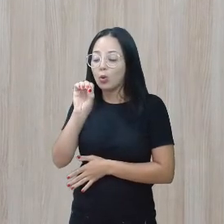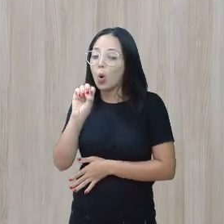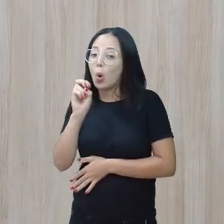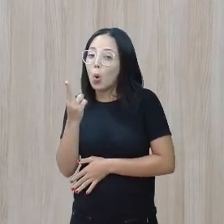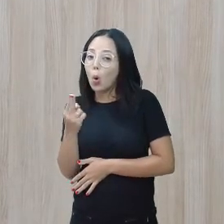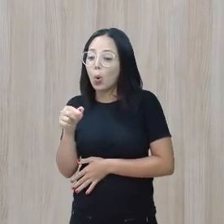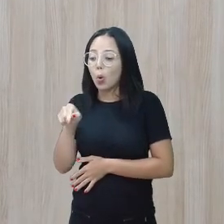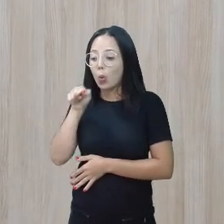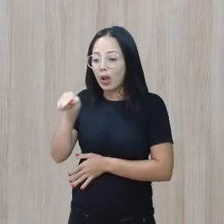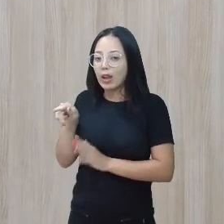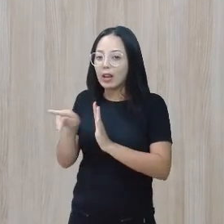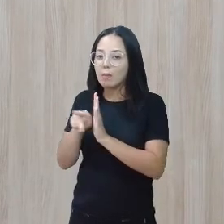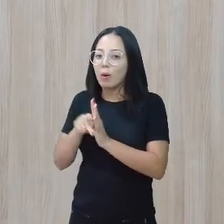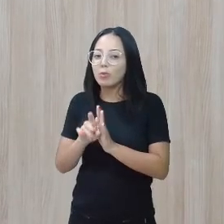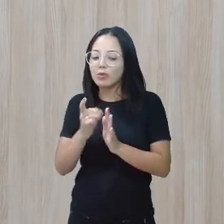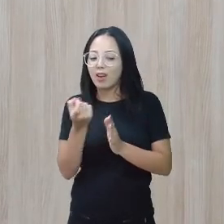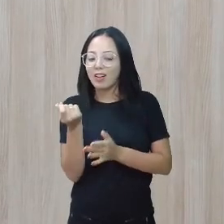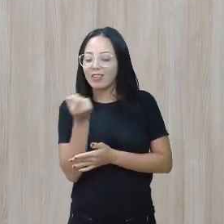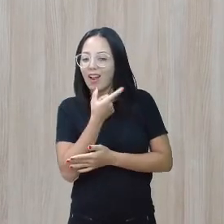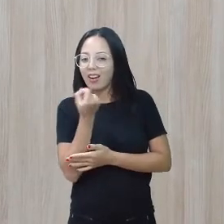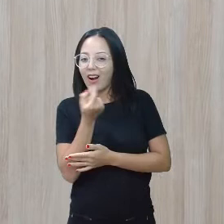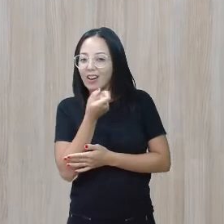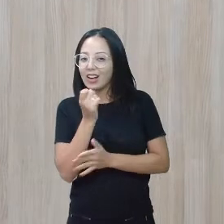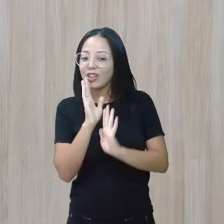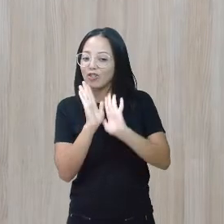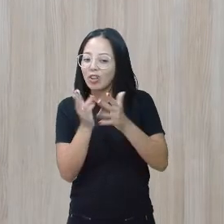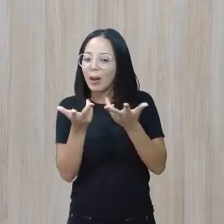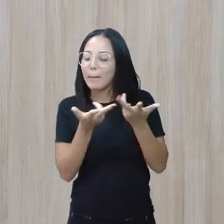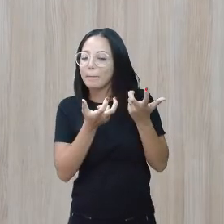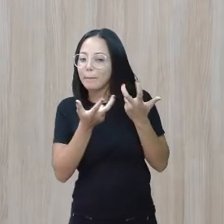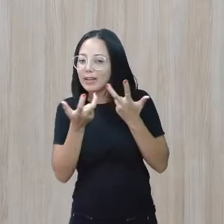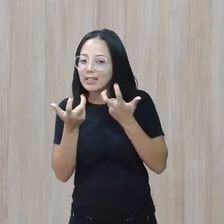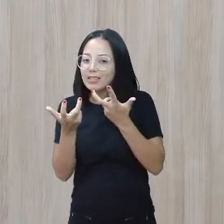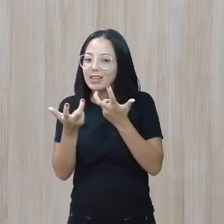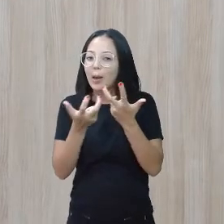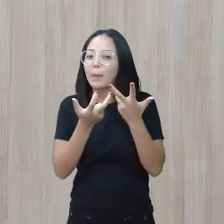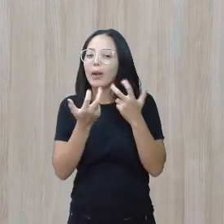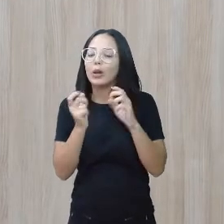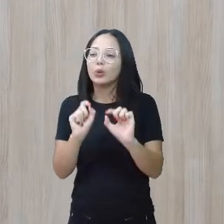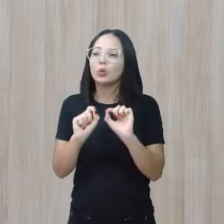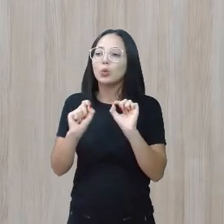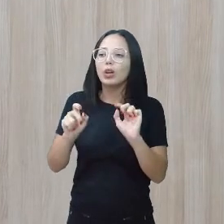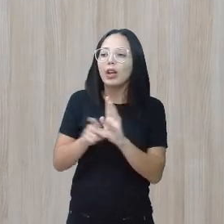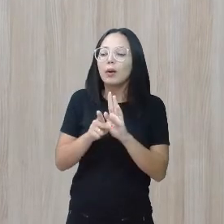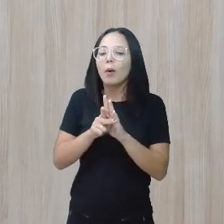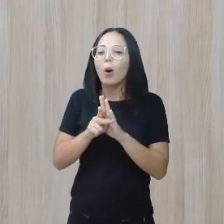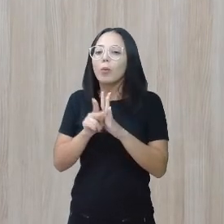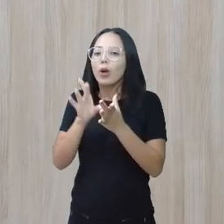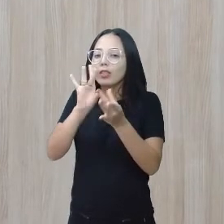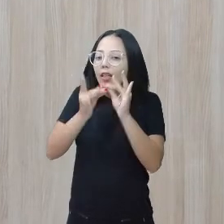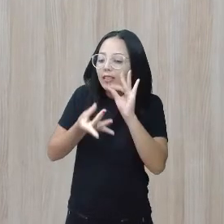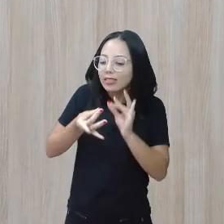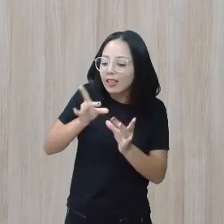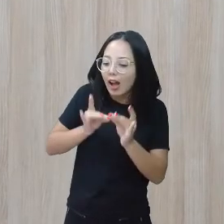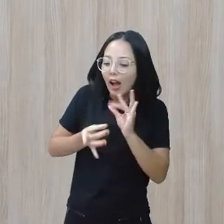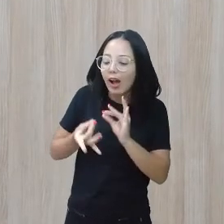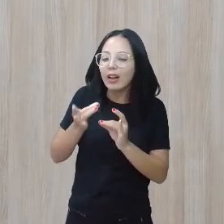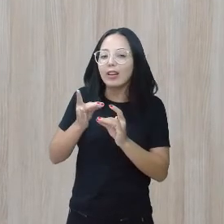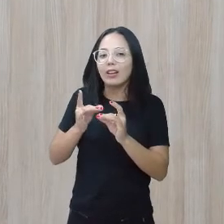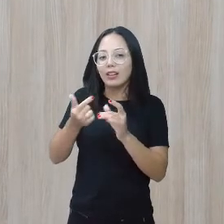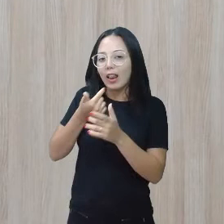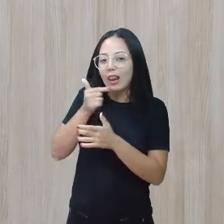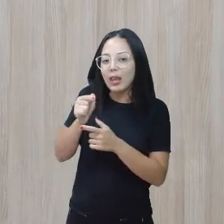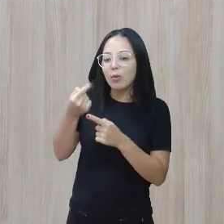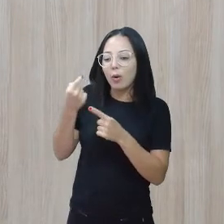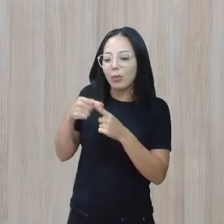comentário de Antônio foi irônico? Foi já percebendo essa peculiaridade da língua, né? Que João estava